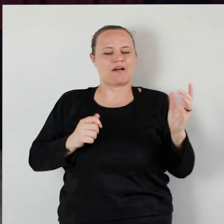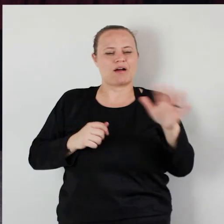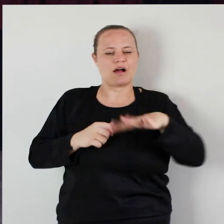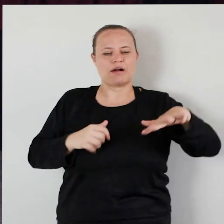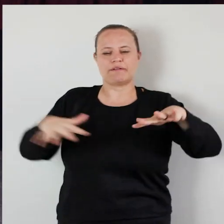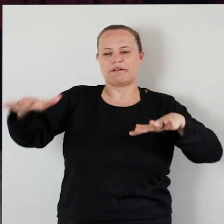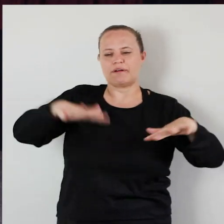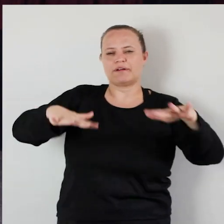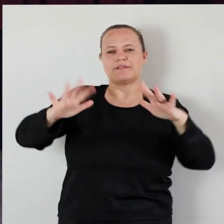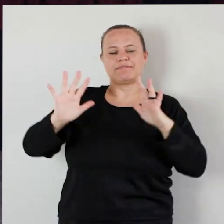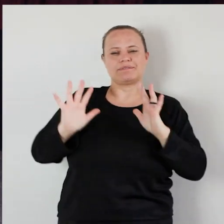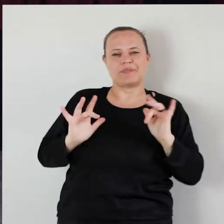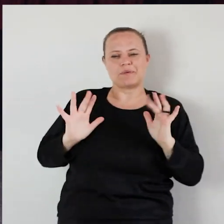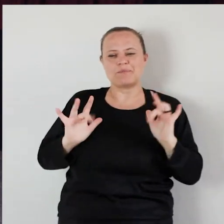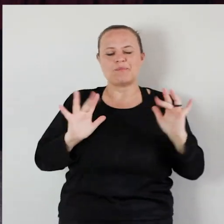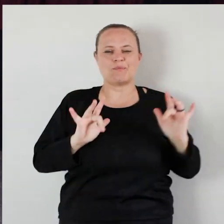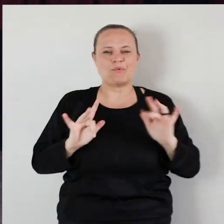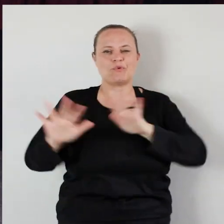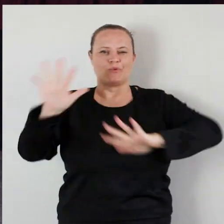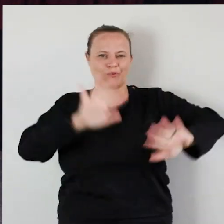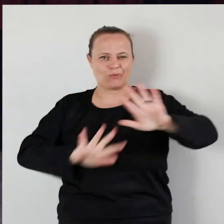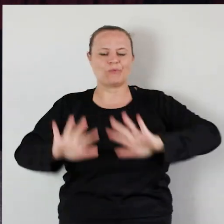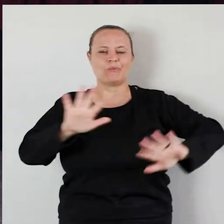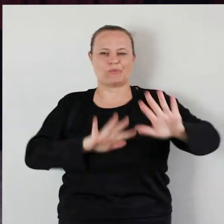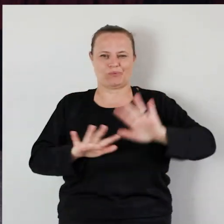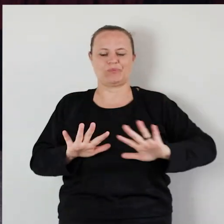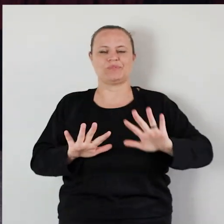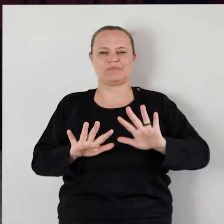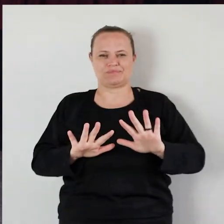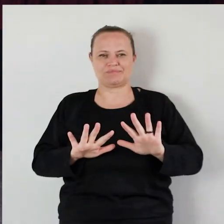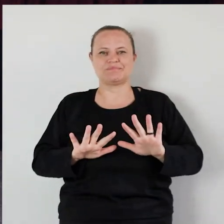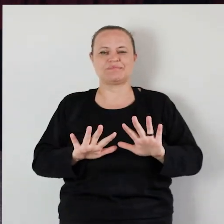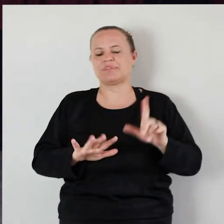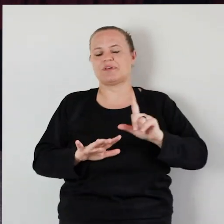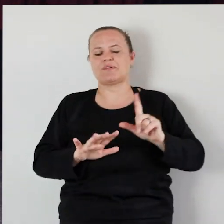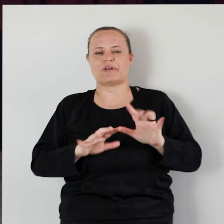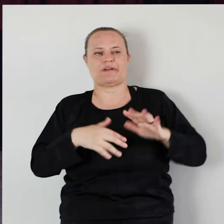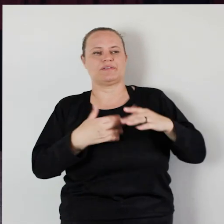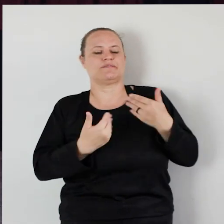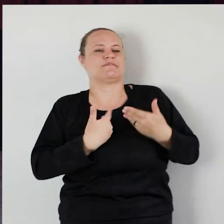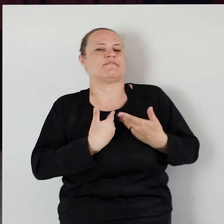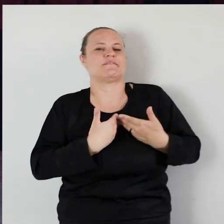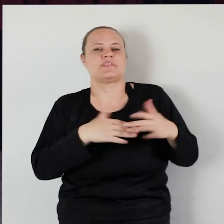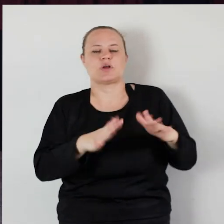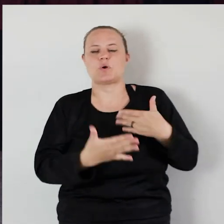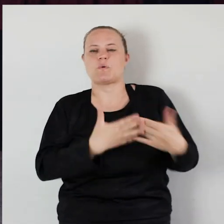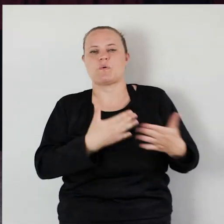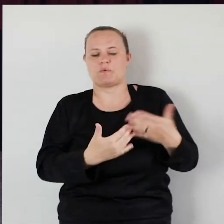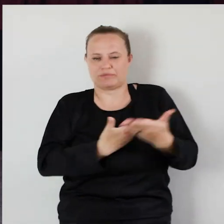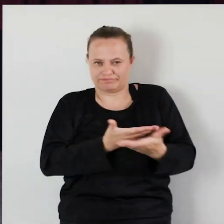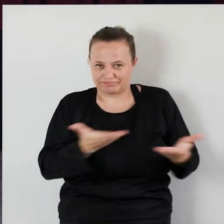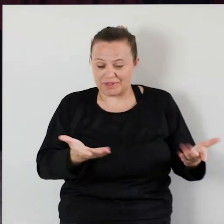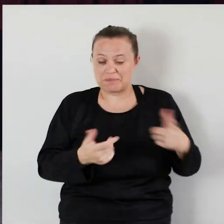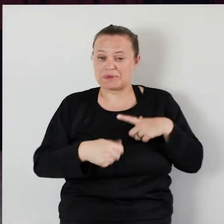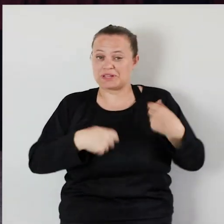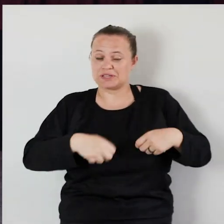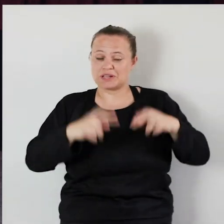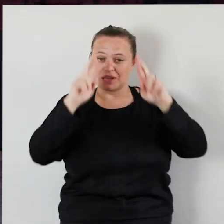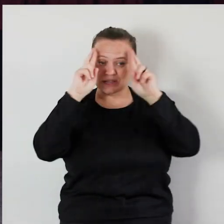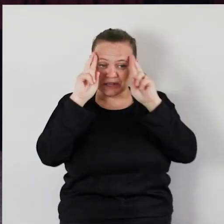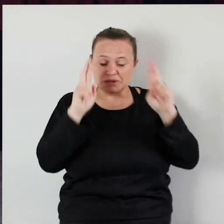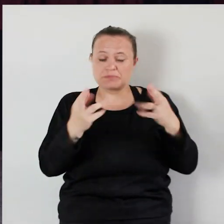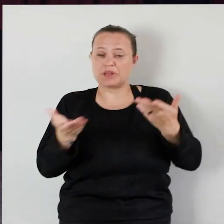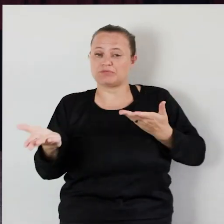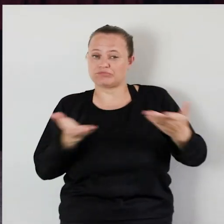mercado e que sempre nos preocupou. Esse namoro ele tem que ser cuidadoso, né? Não é um namoro que se